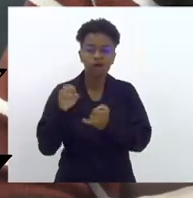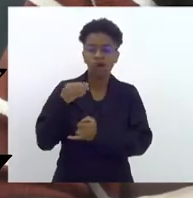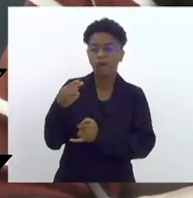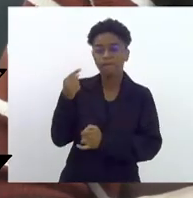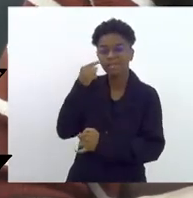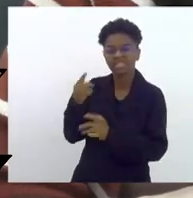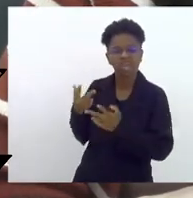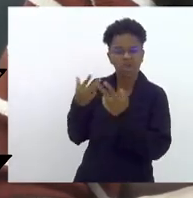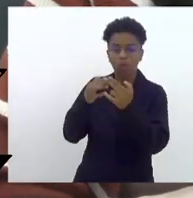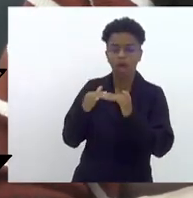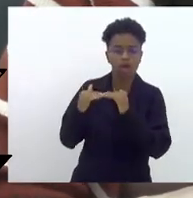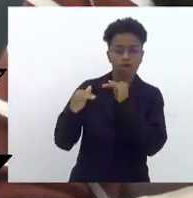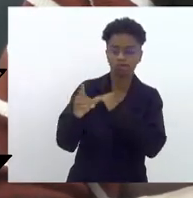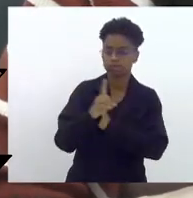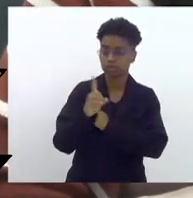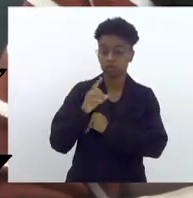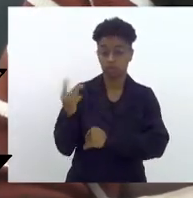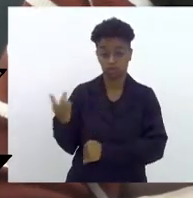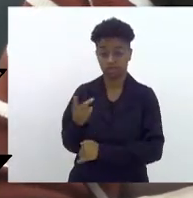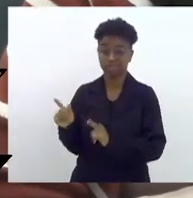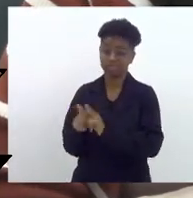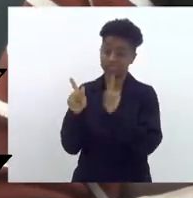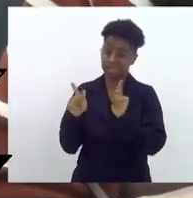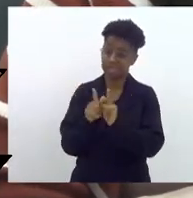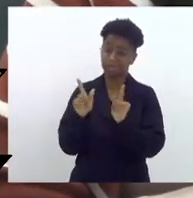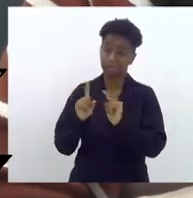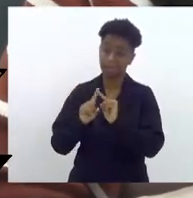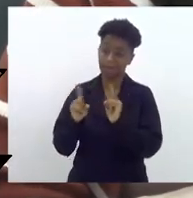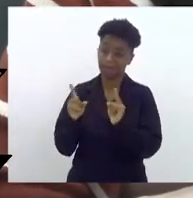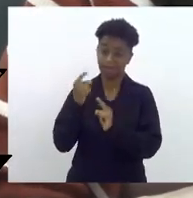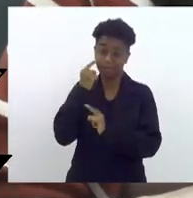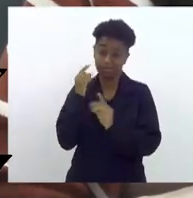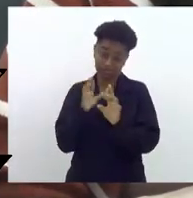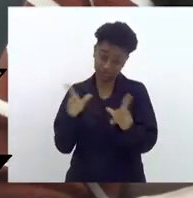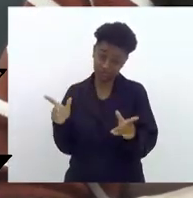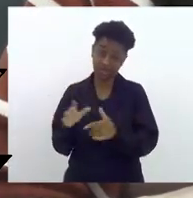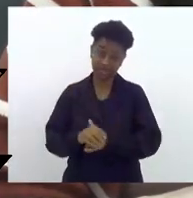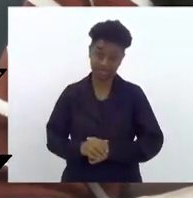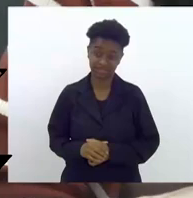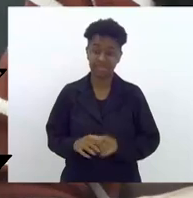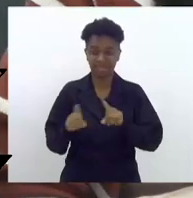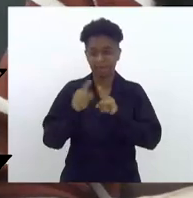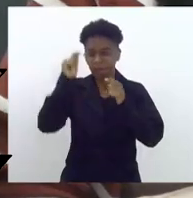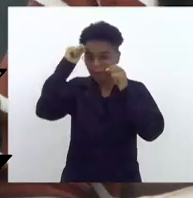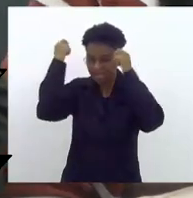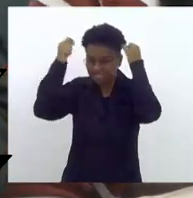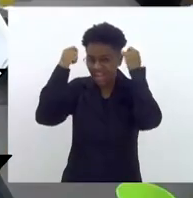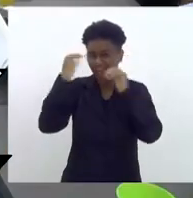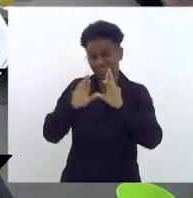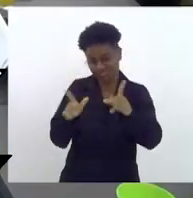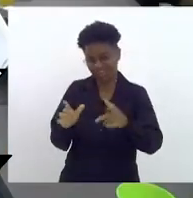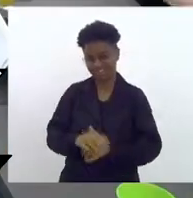igual né Nós somos gêmeos é exato e o penteado